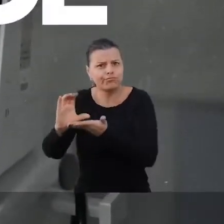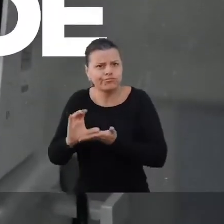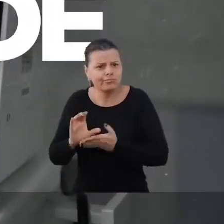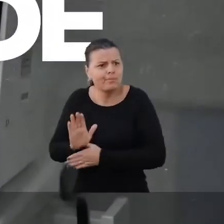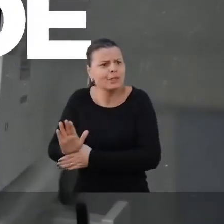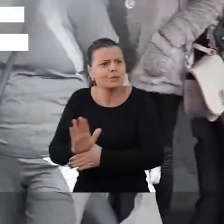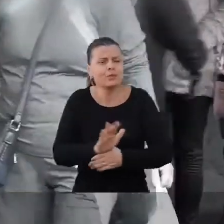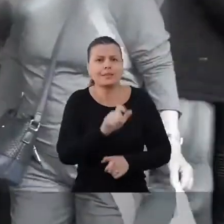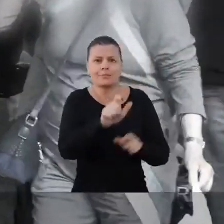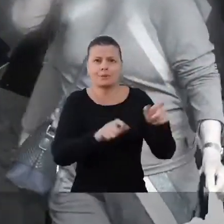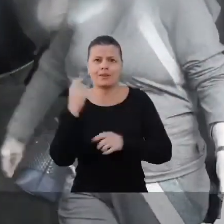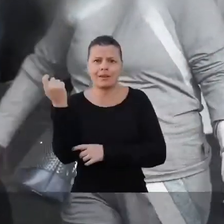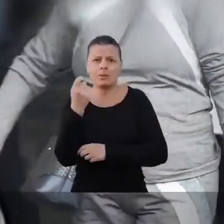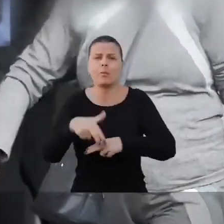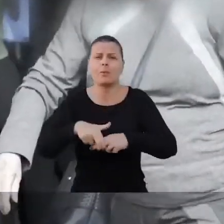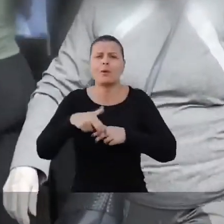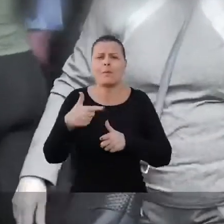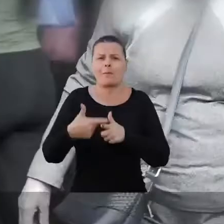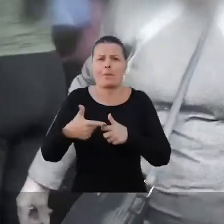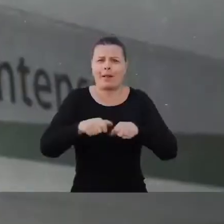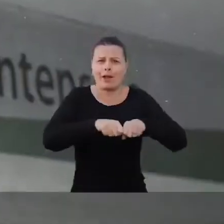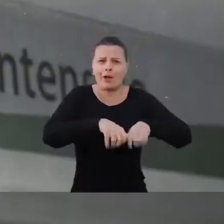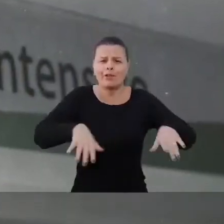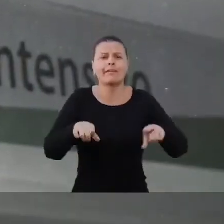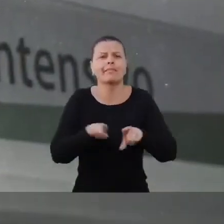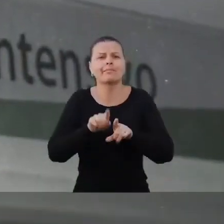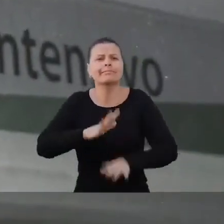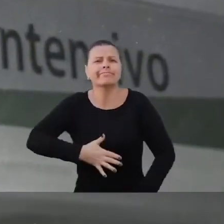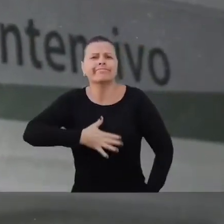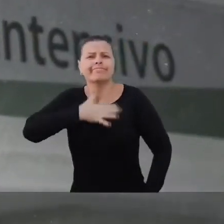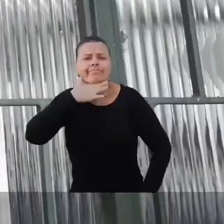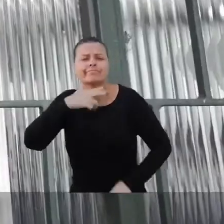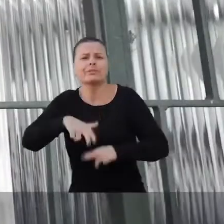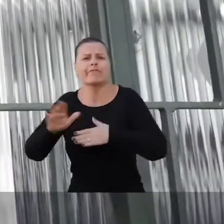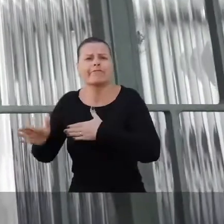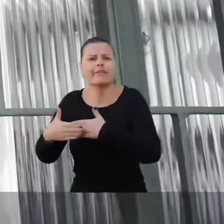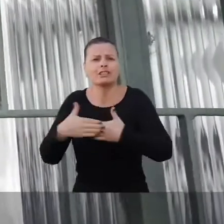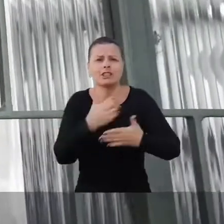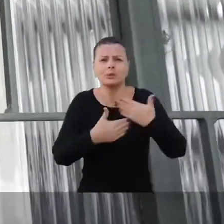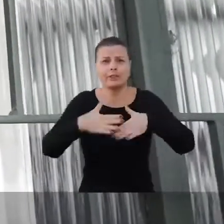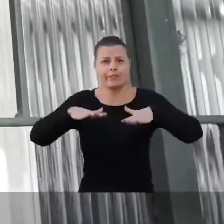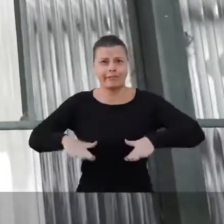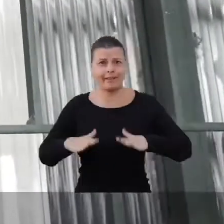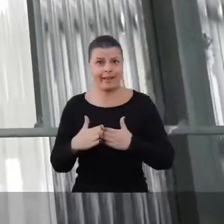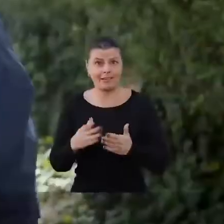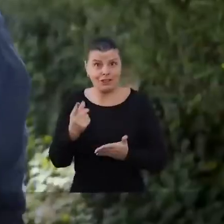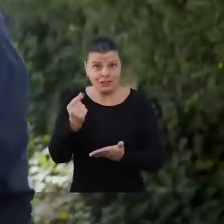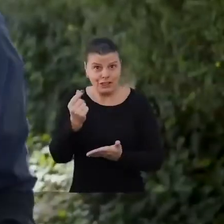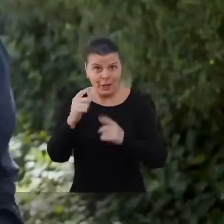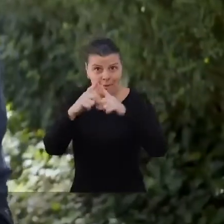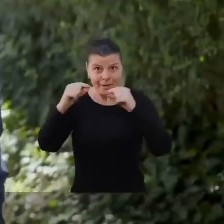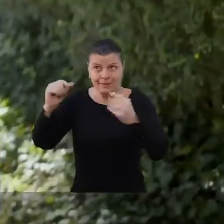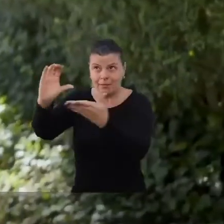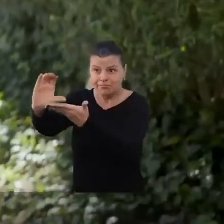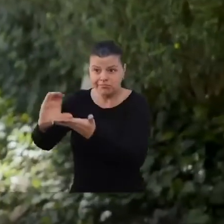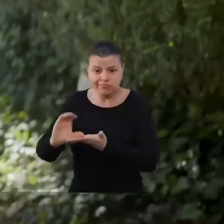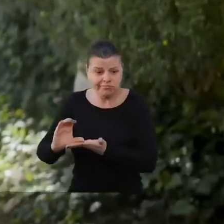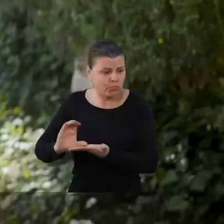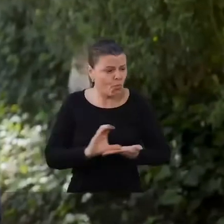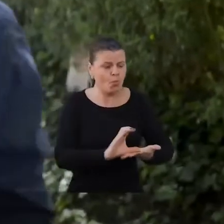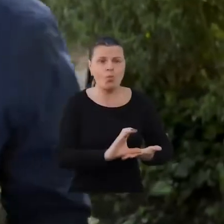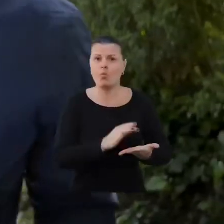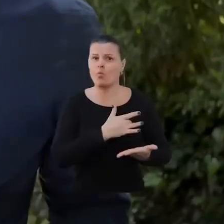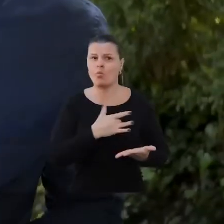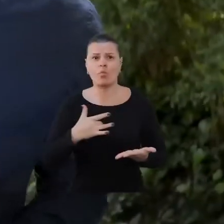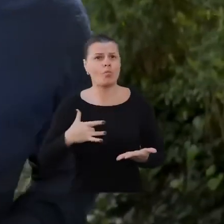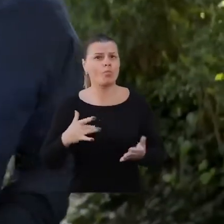para socorrer os gaúchos do Covid e da crise provocada pelo Fecha Tudo e pelo Fique em Casa. Esse dinheiro que veio de Brasília